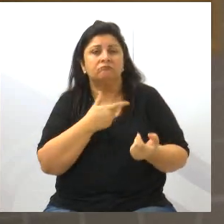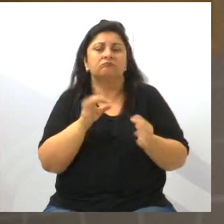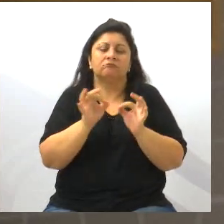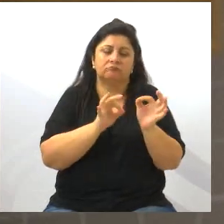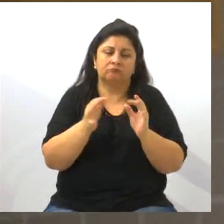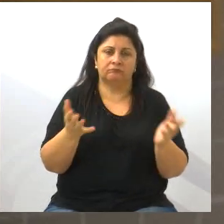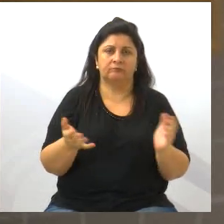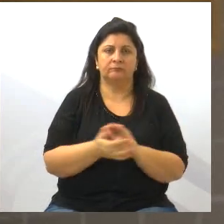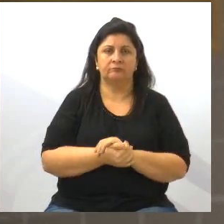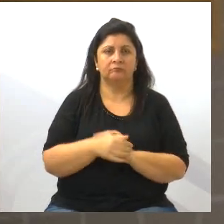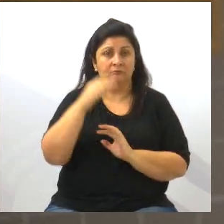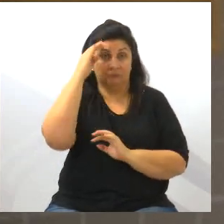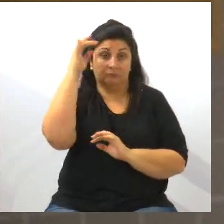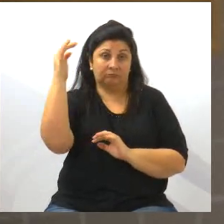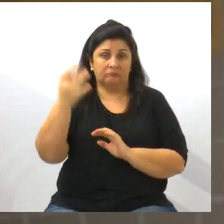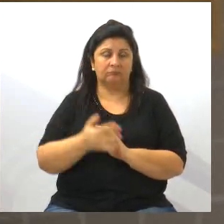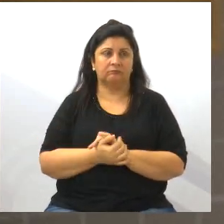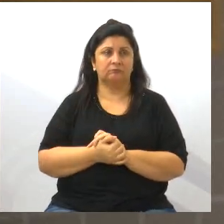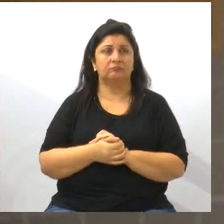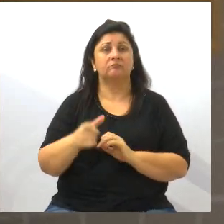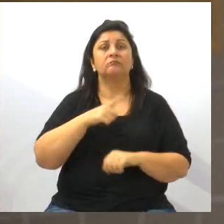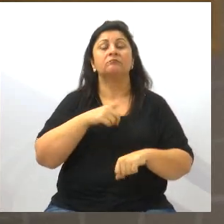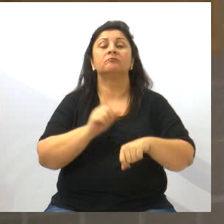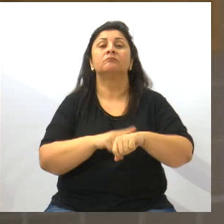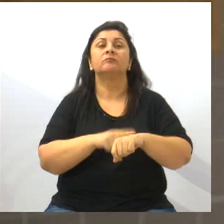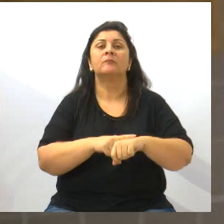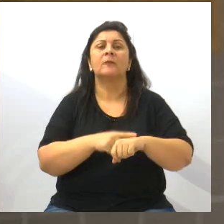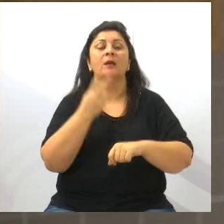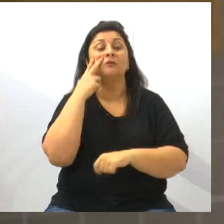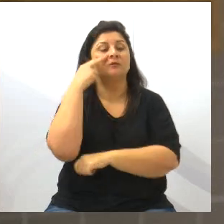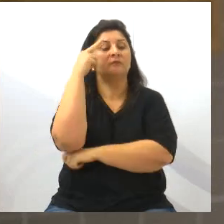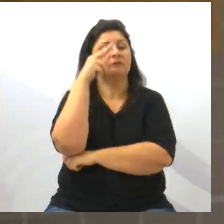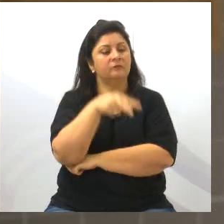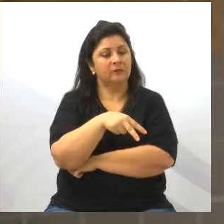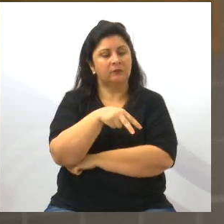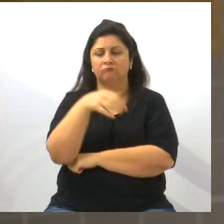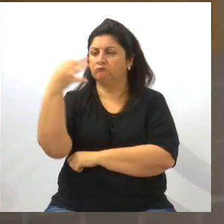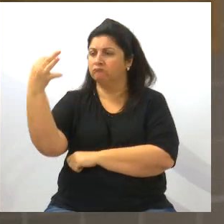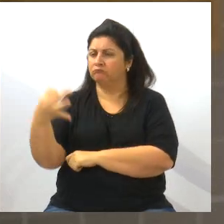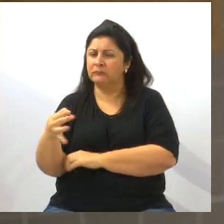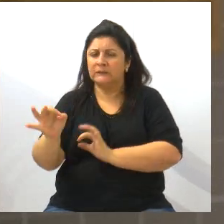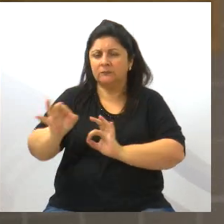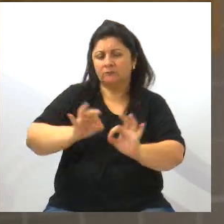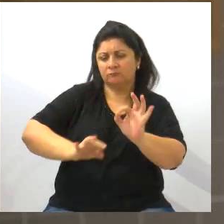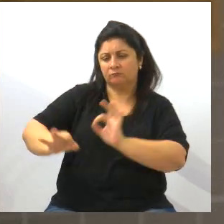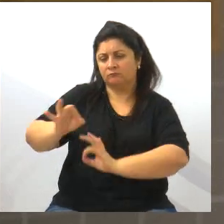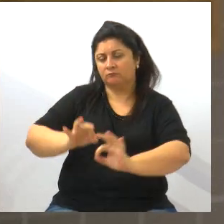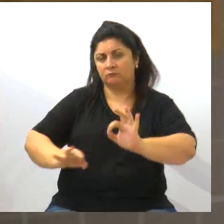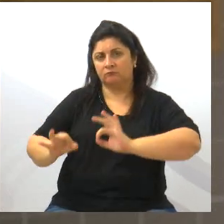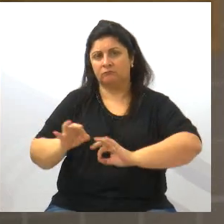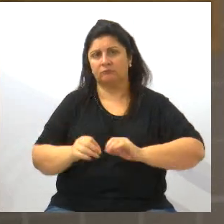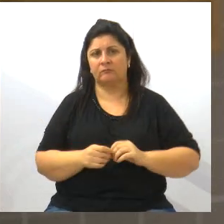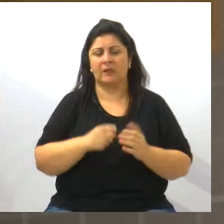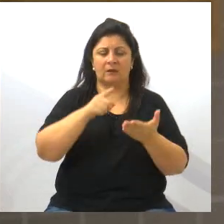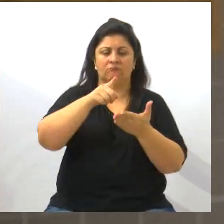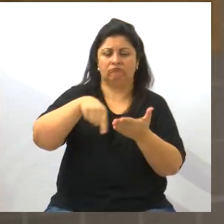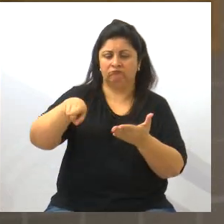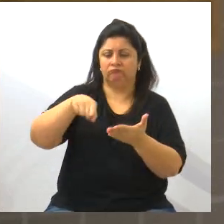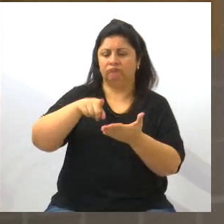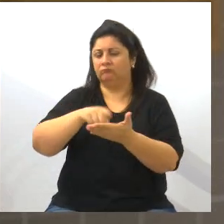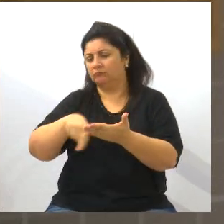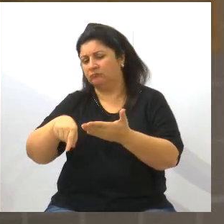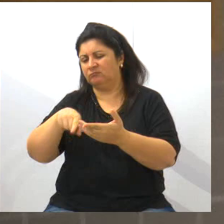né? E nós temos o momento da avaliação, né, e do ajuste, que é a mensuração, que é a